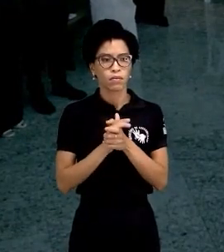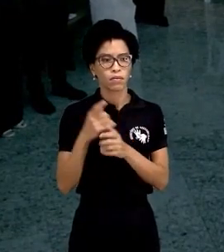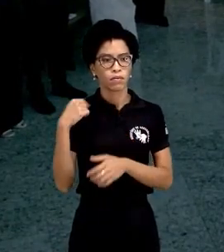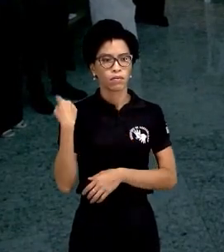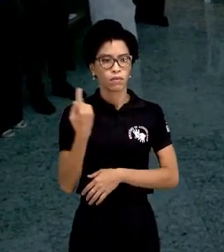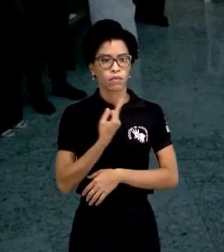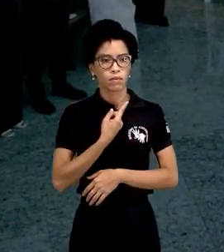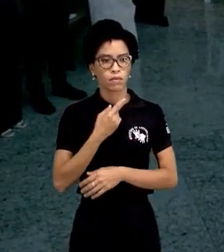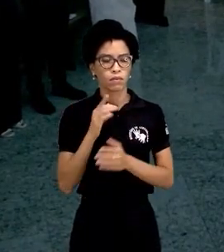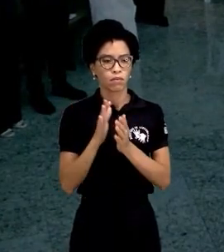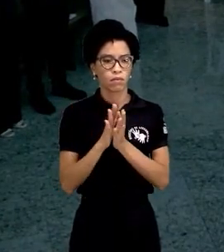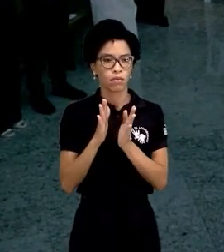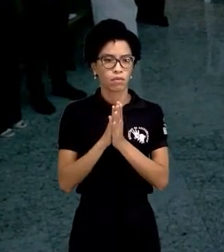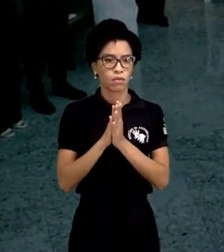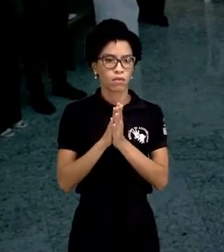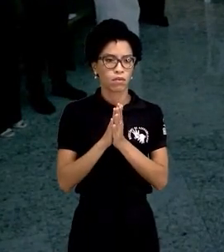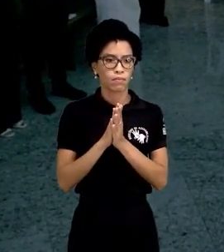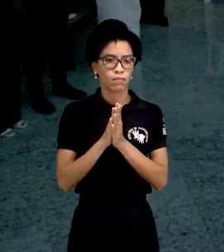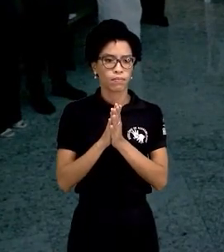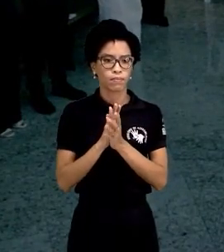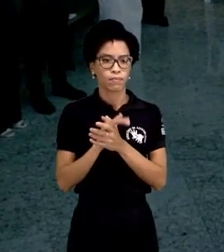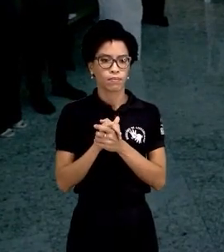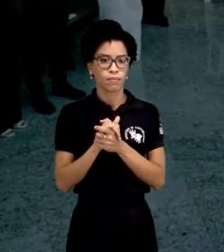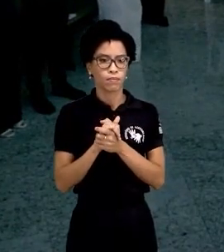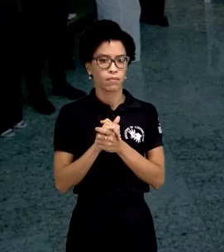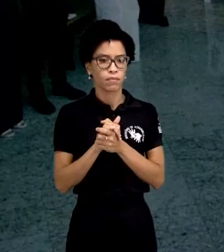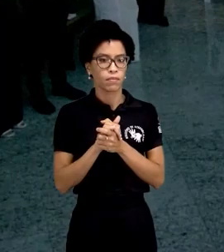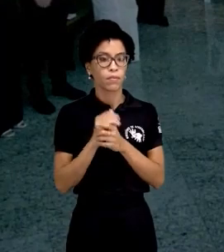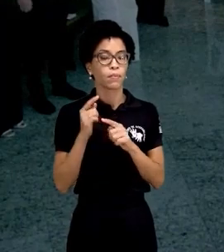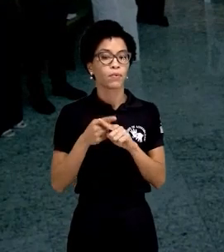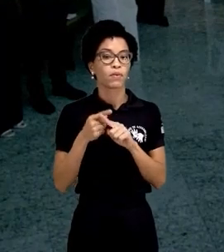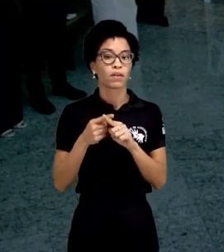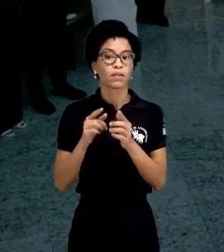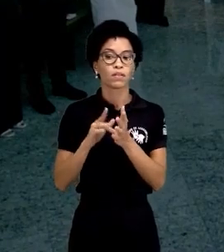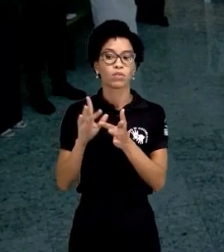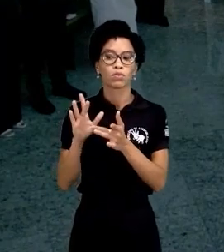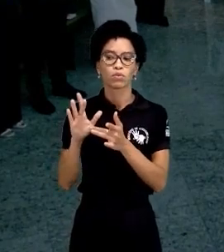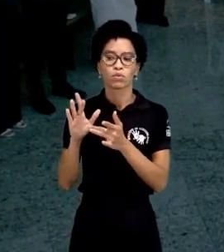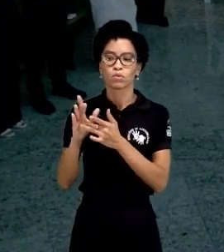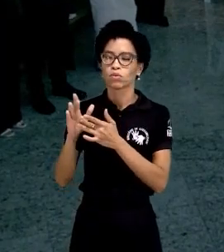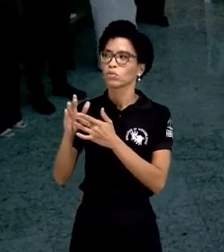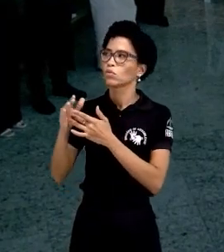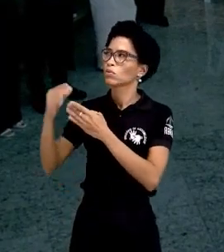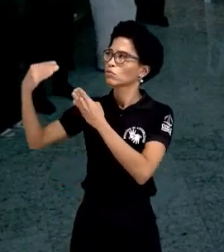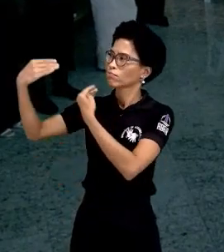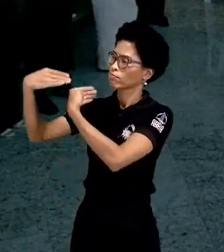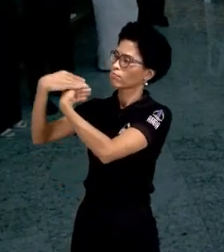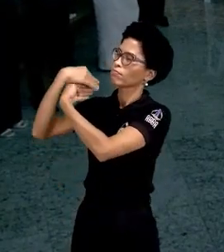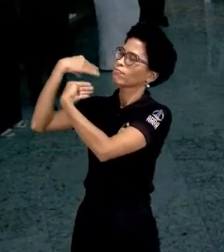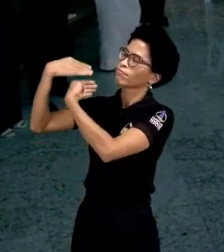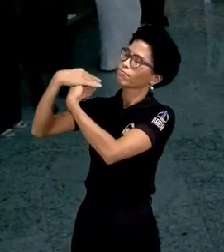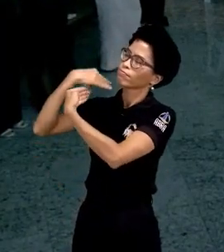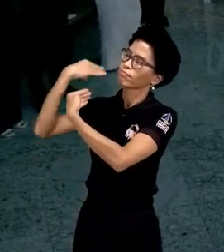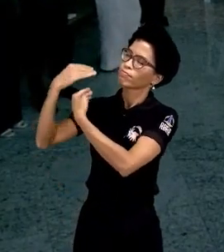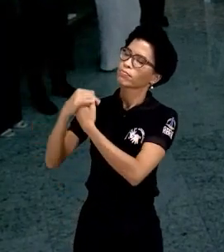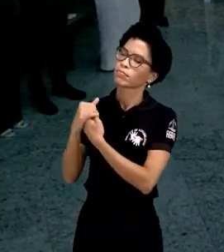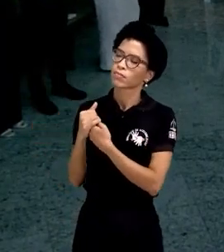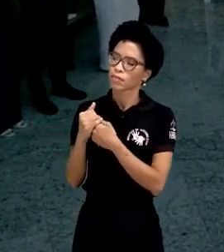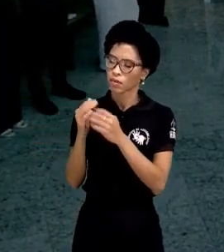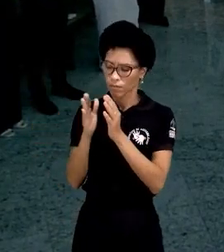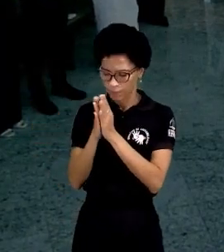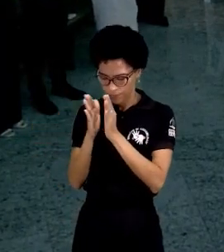orientou. Amém? Baixe sua cabeça. Pai, obrigado pela Tua palavra. Obrigado pelo